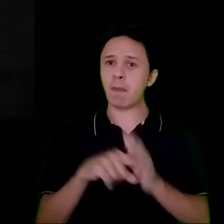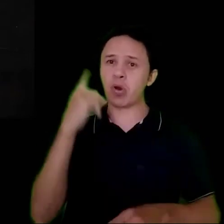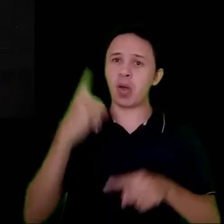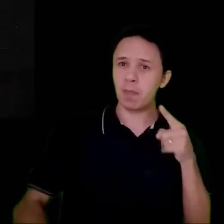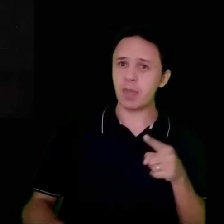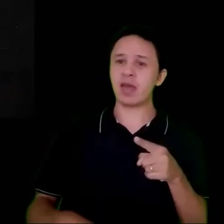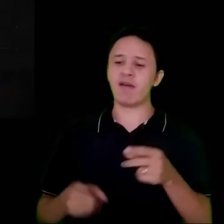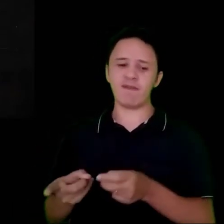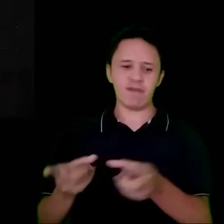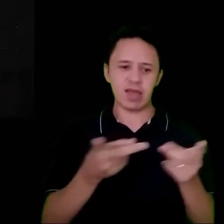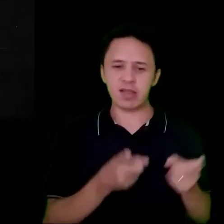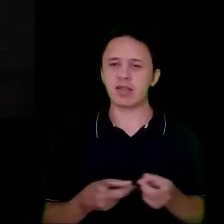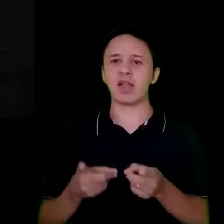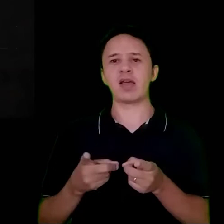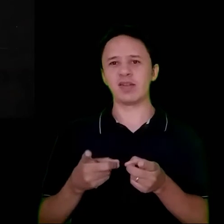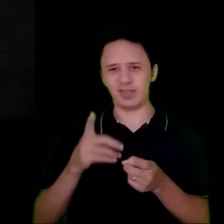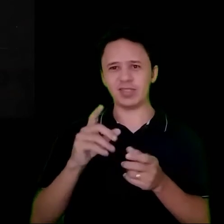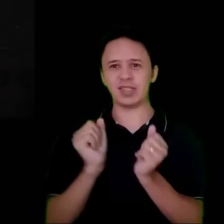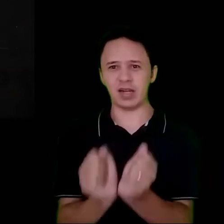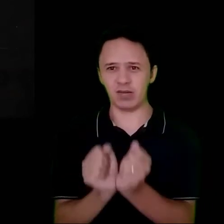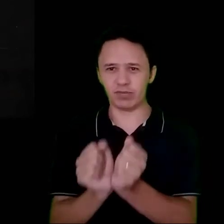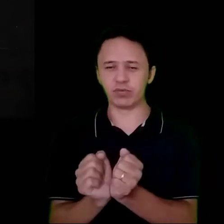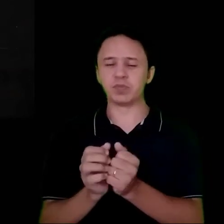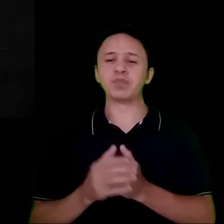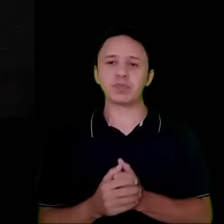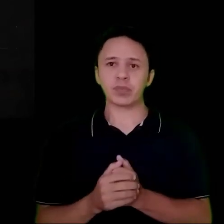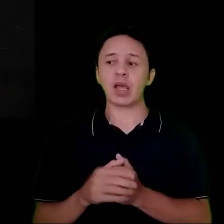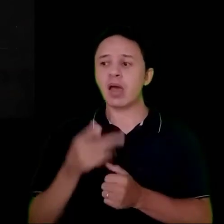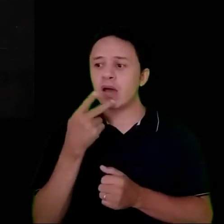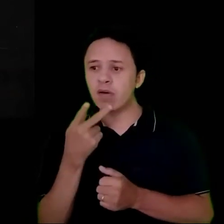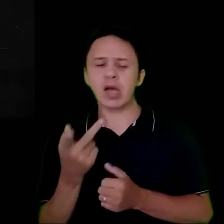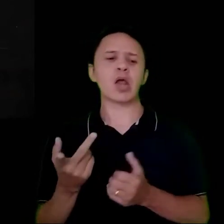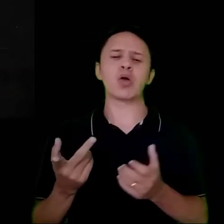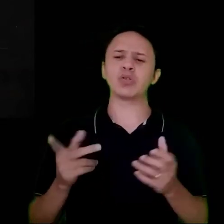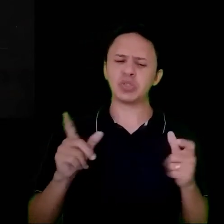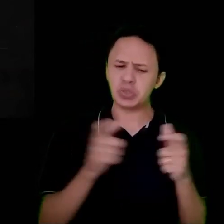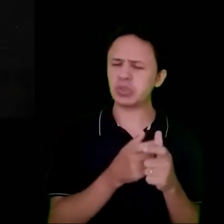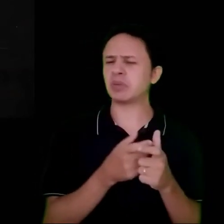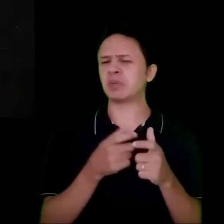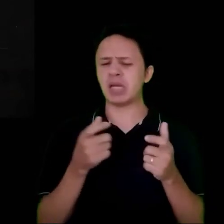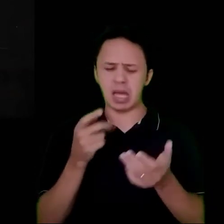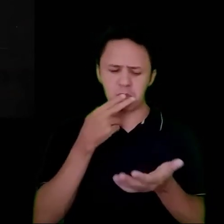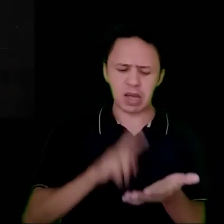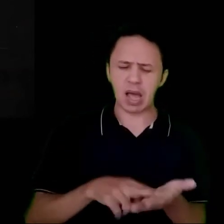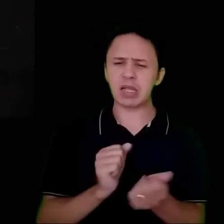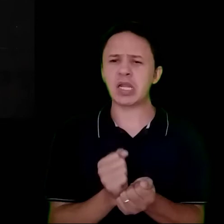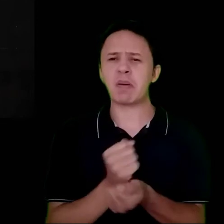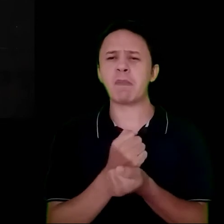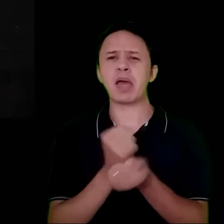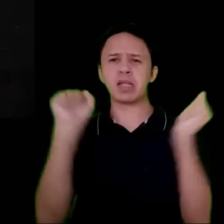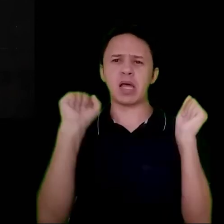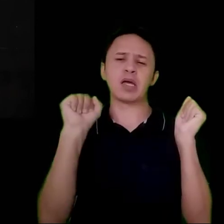negreiro. Mais razoável a respeito de pretos presumir a escravidão, enquanto por assento de batismo ou carta de